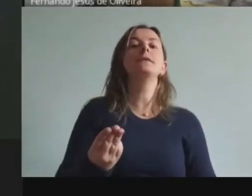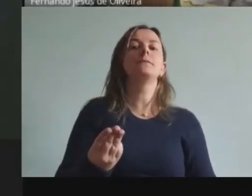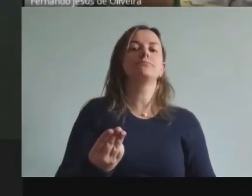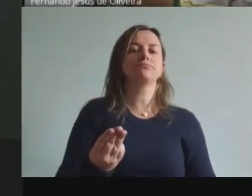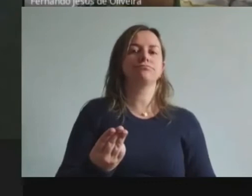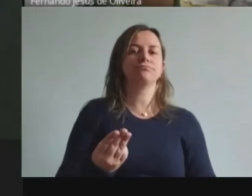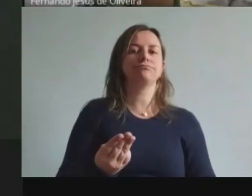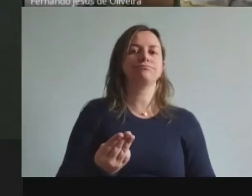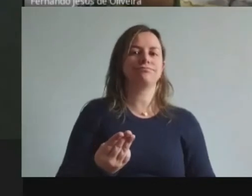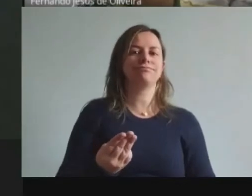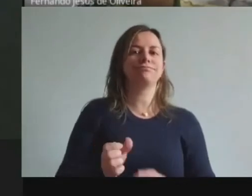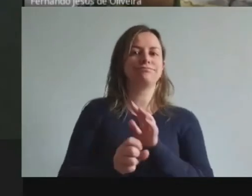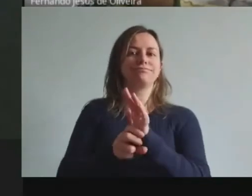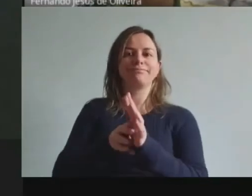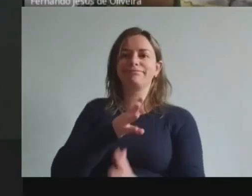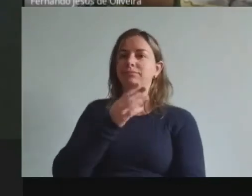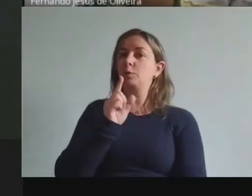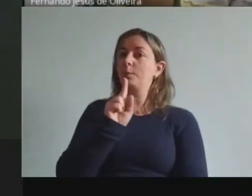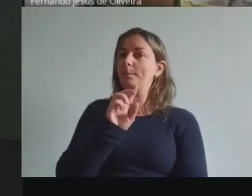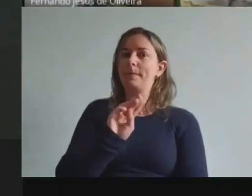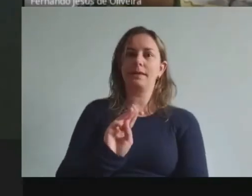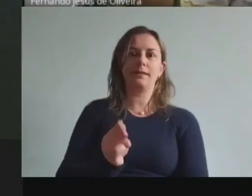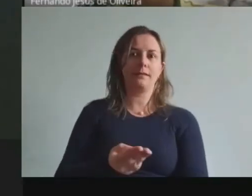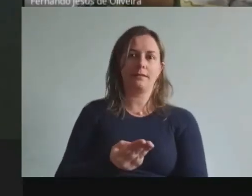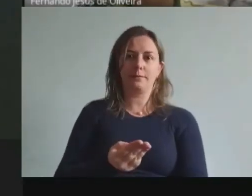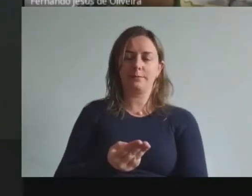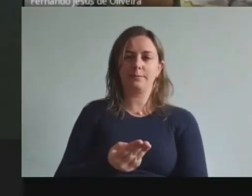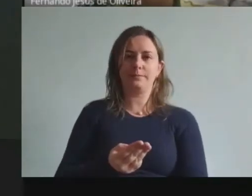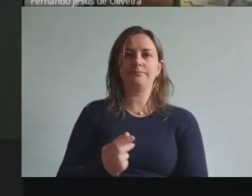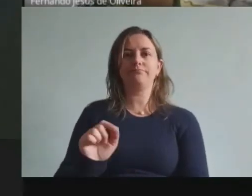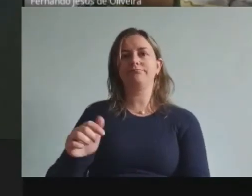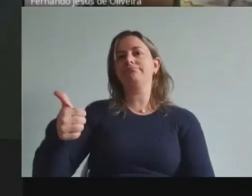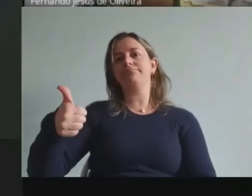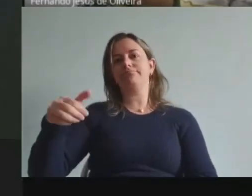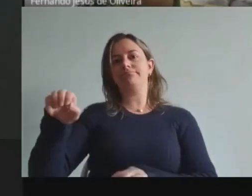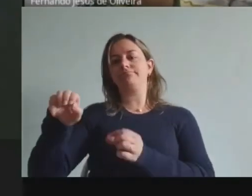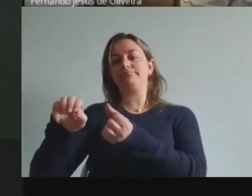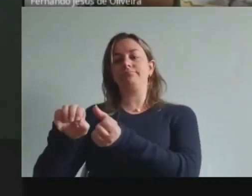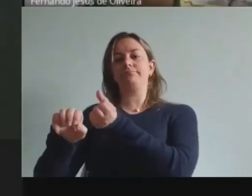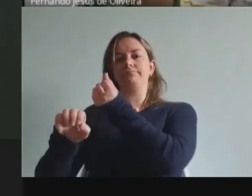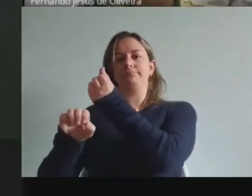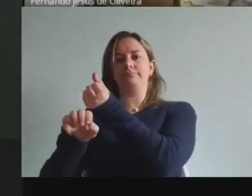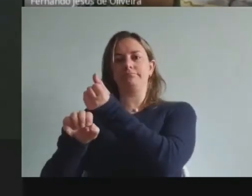a unidade, tá? Então, 10 a sexta.